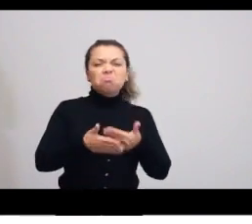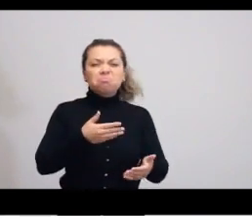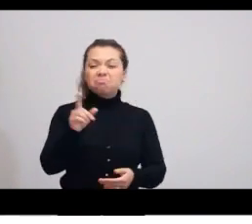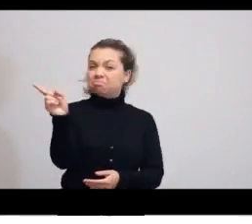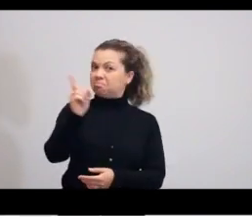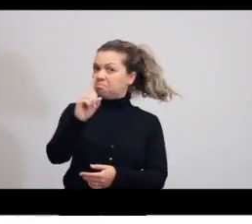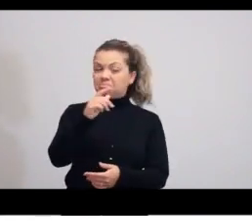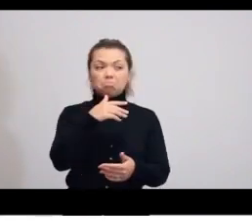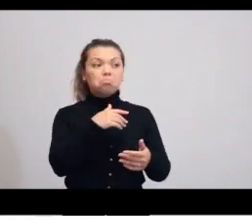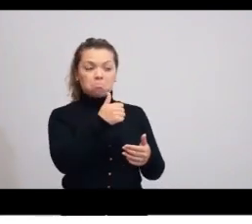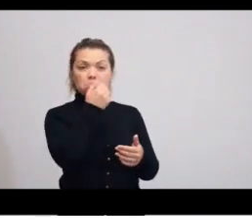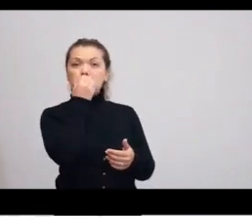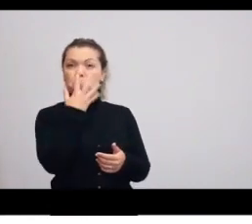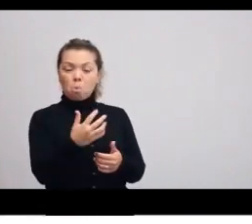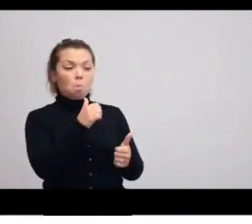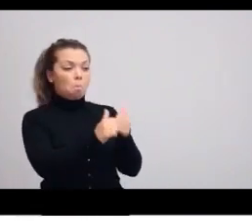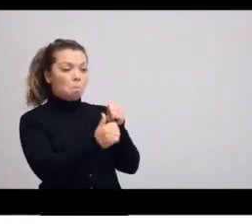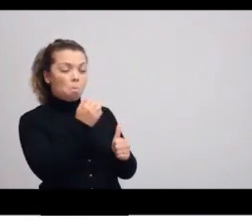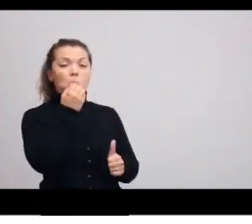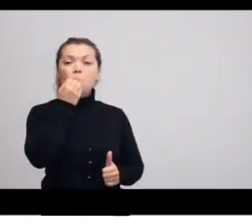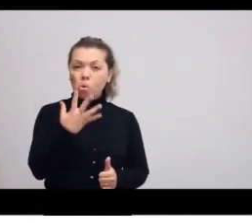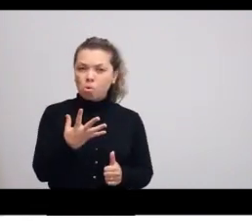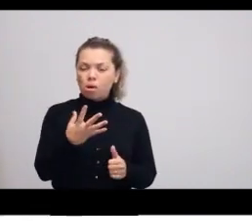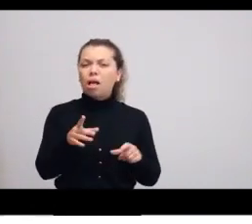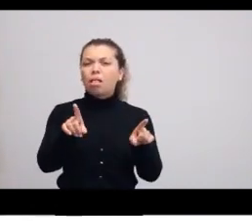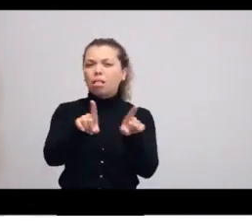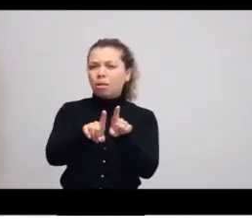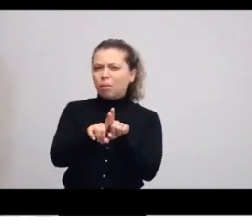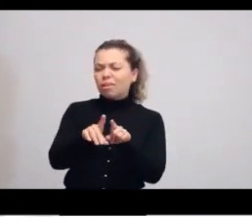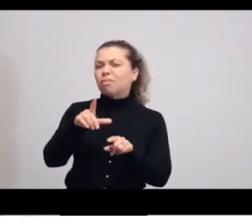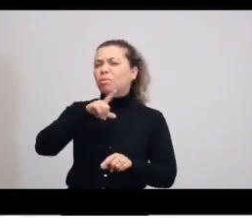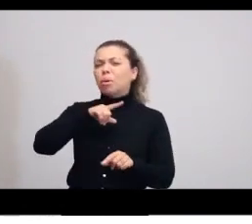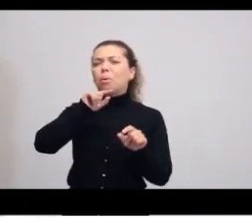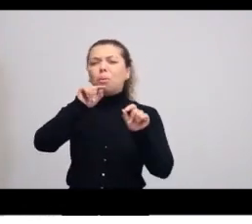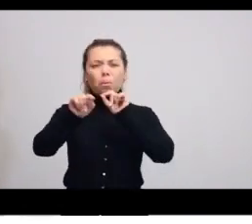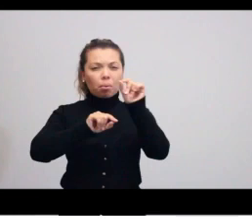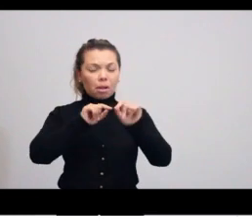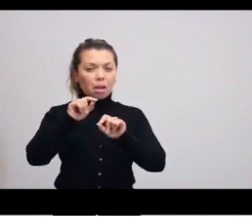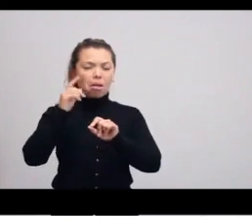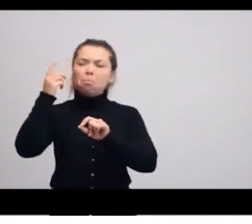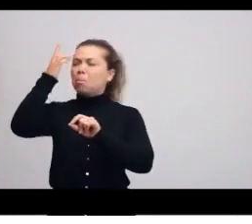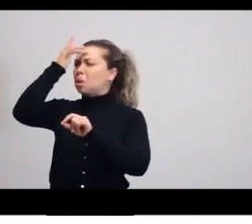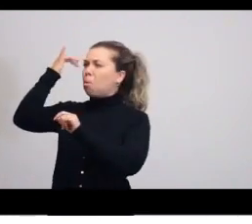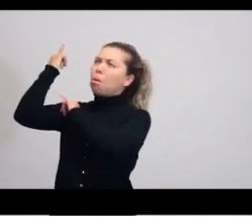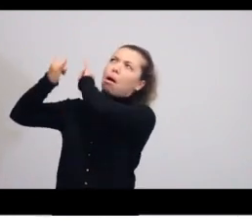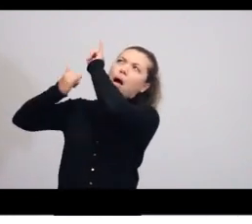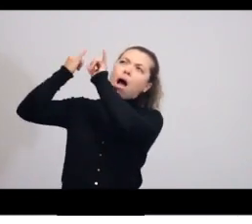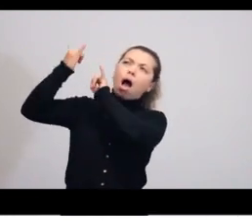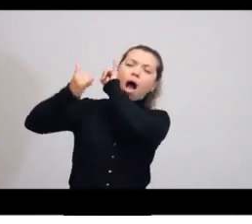é o maior município de São Paulo em extensão territorial. São oficialmente